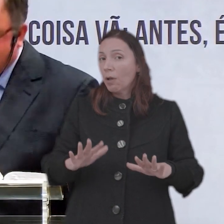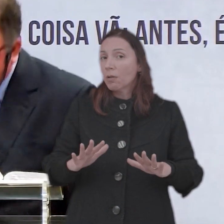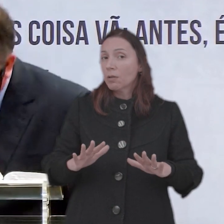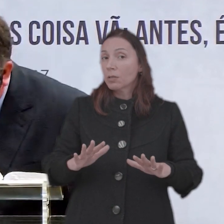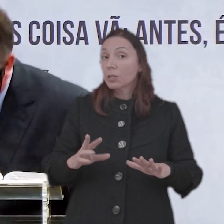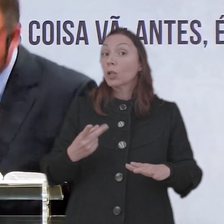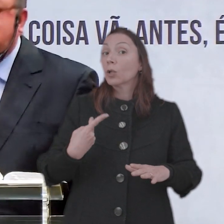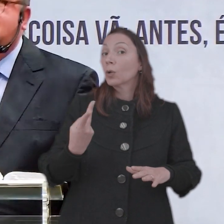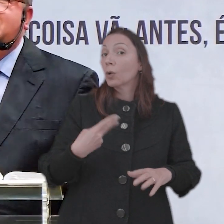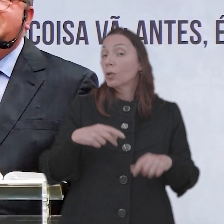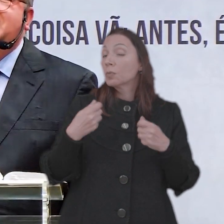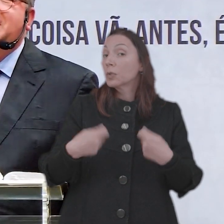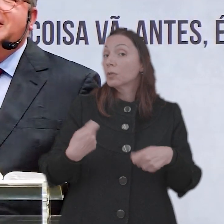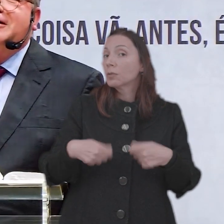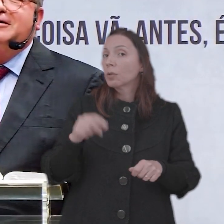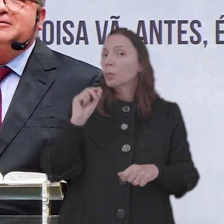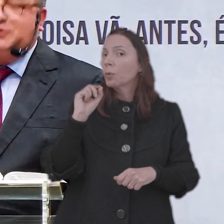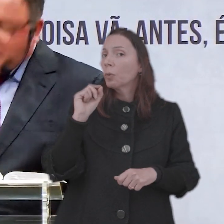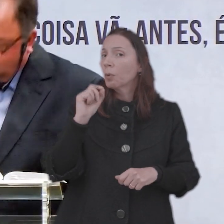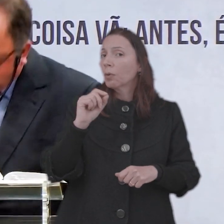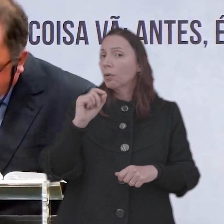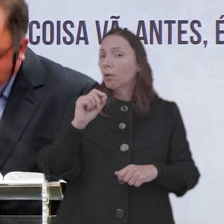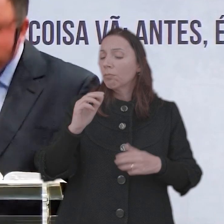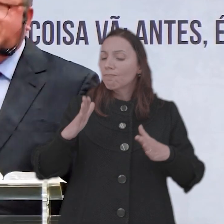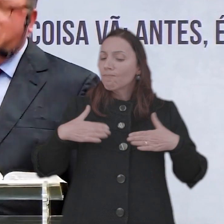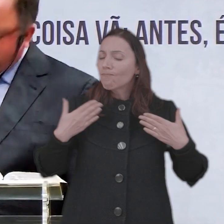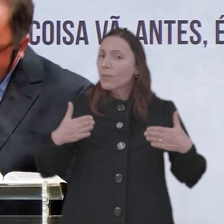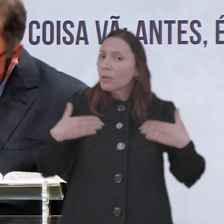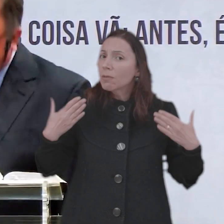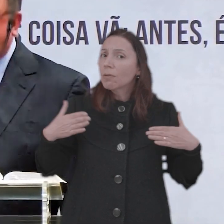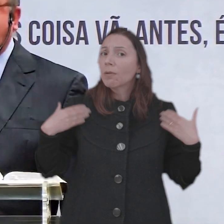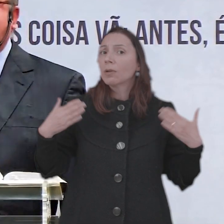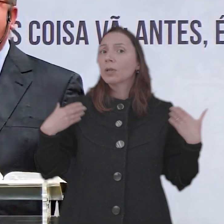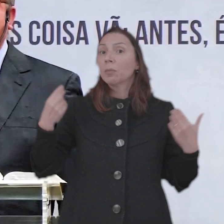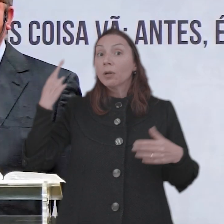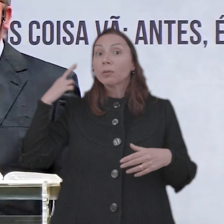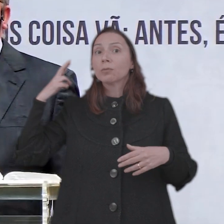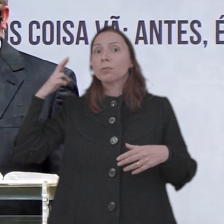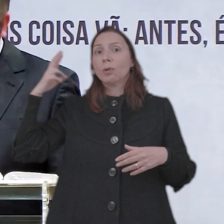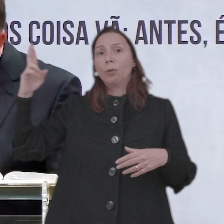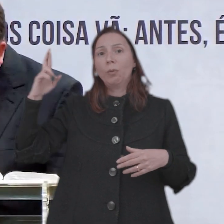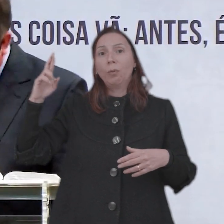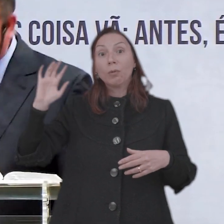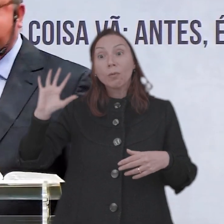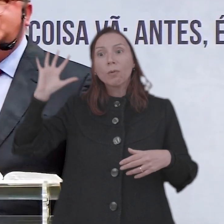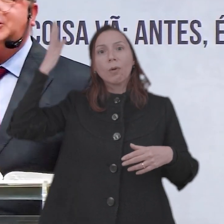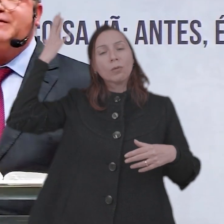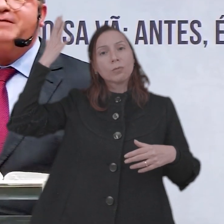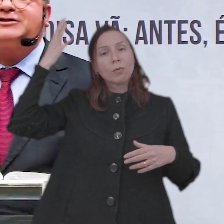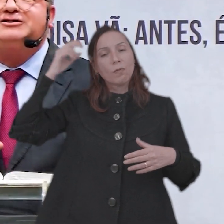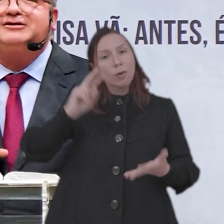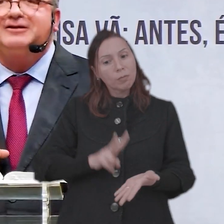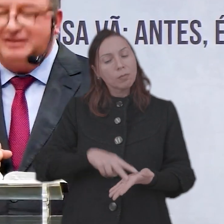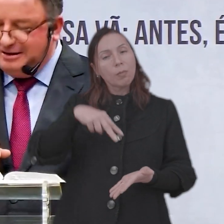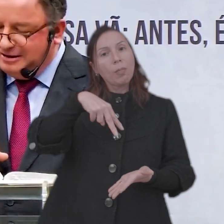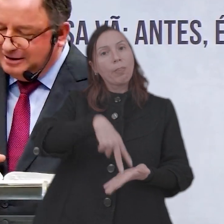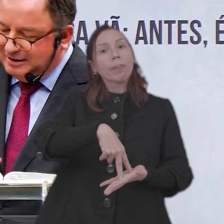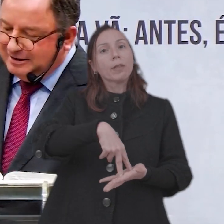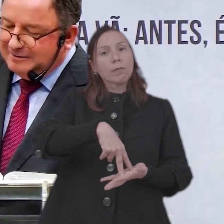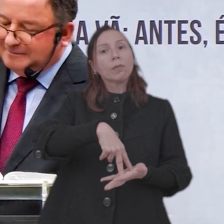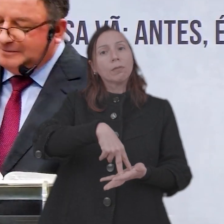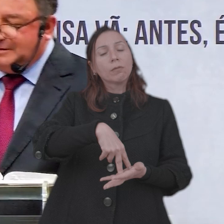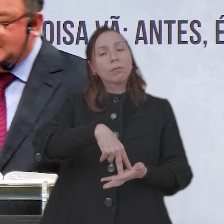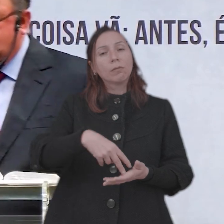precisamos nos animar no Senhor, nos fortalecer, tomar a decisão, reagir positivamente.